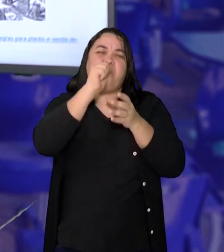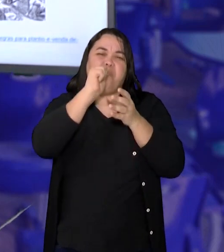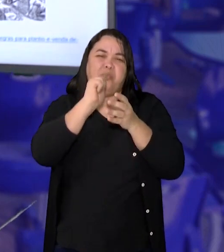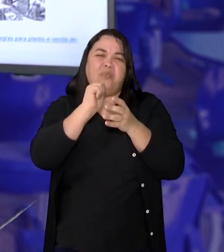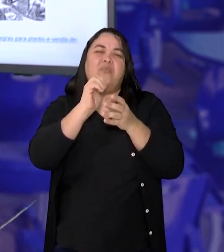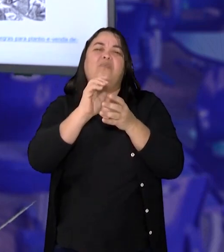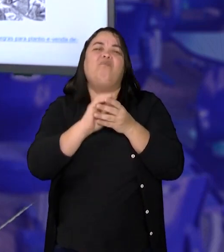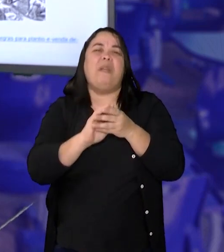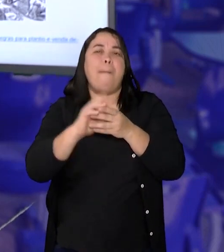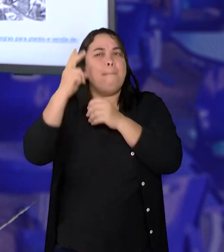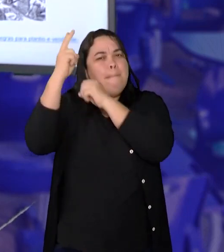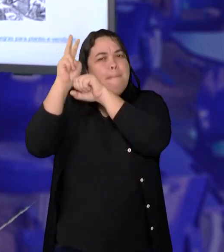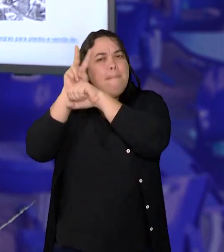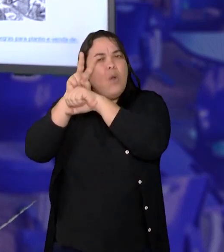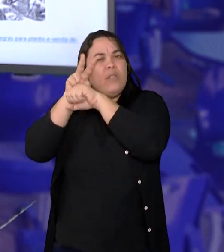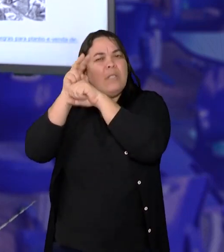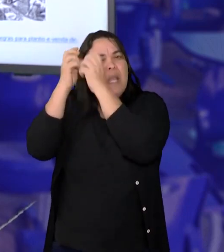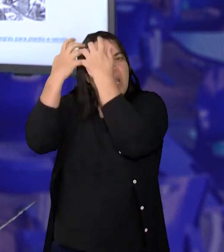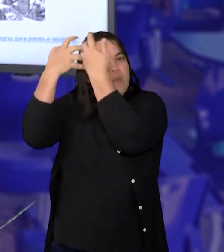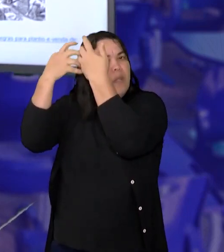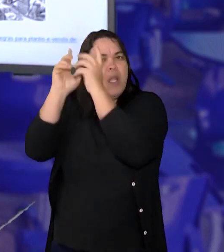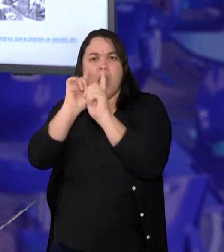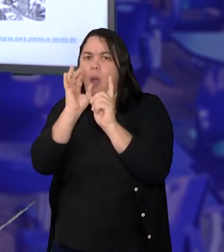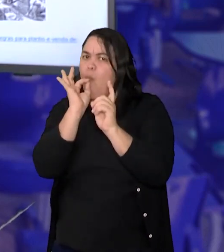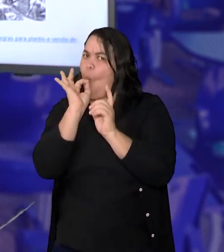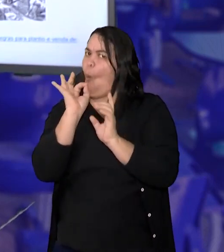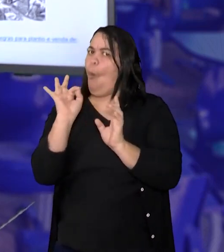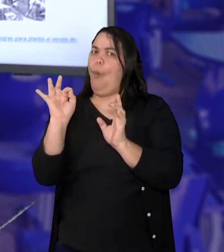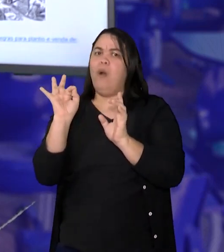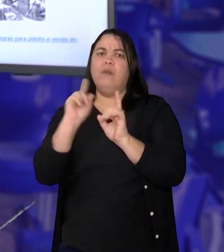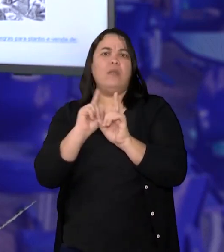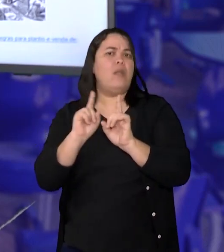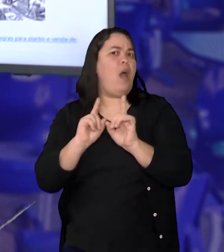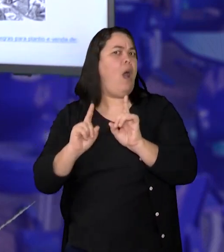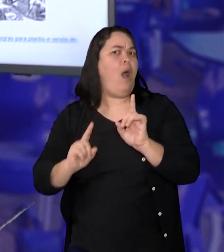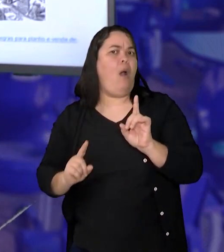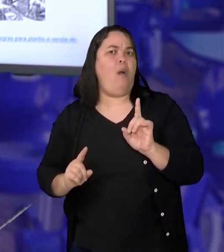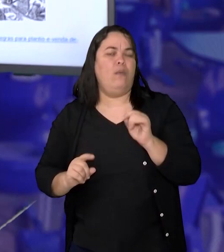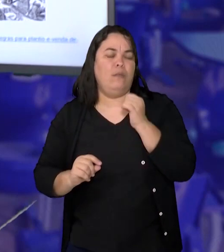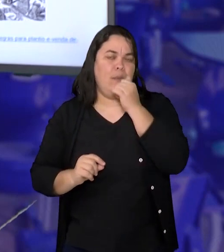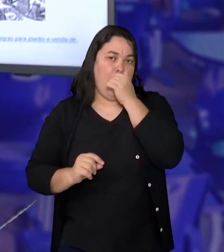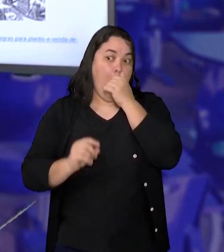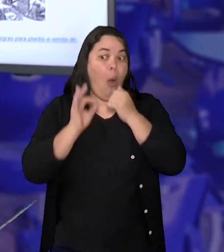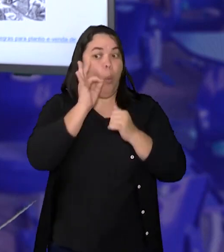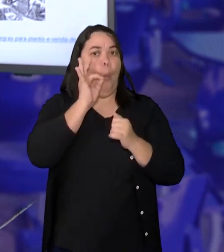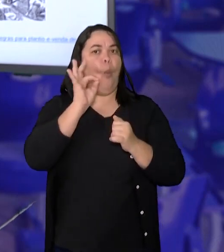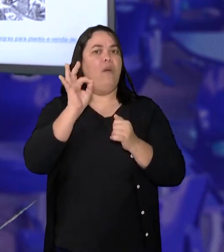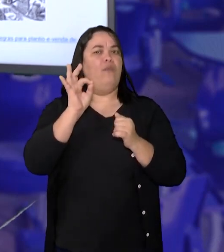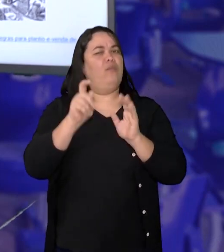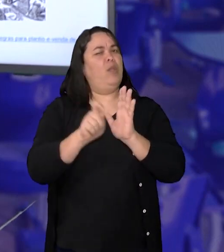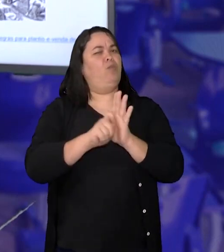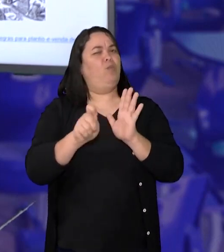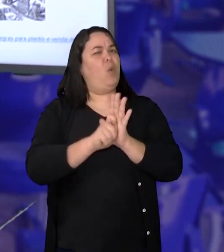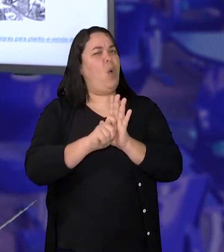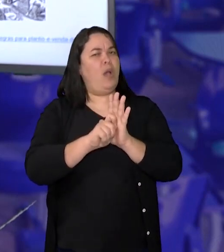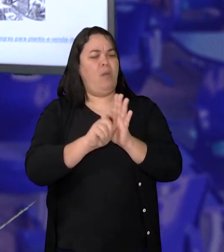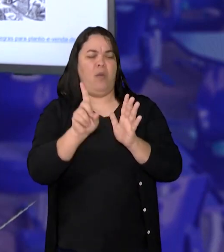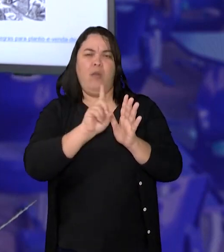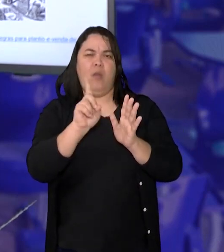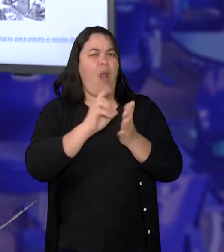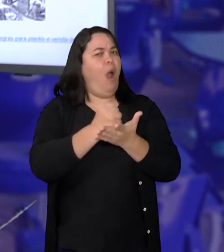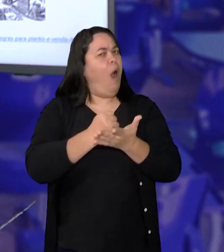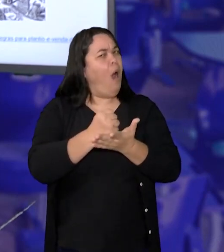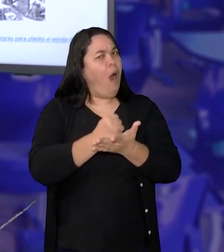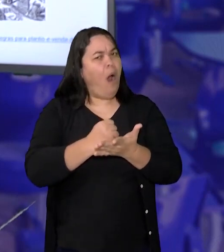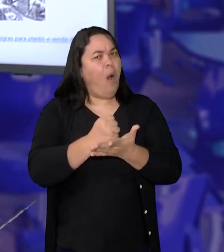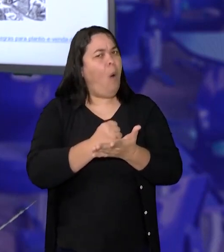para proteger o seu cérebro. Mas não é fumando não, tá pessoal? Na hora que a gente faz a utilização do fumo dela, a gente não está usando